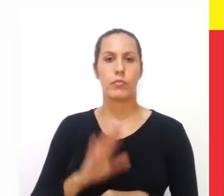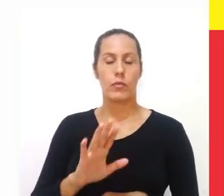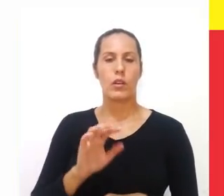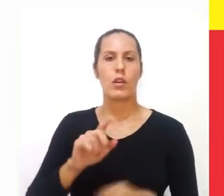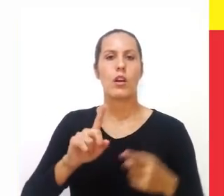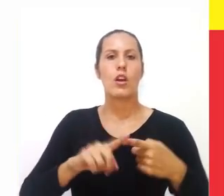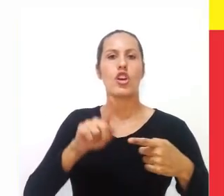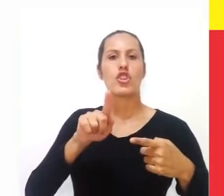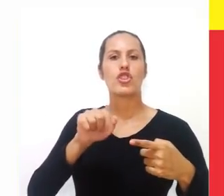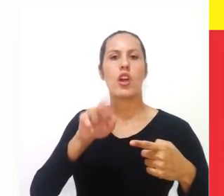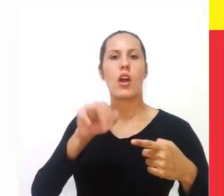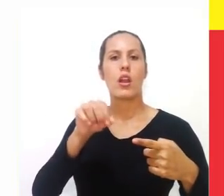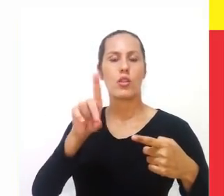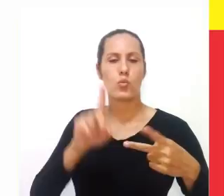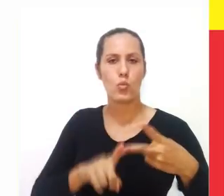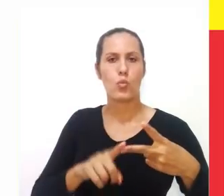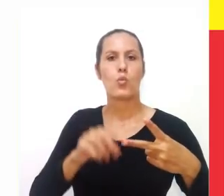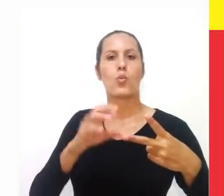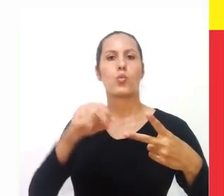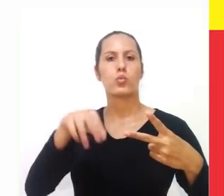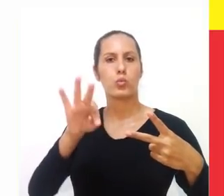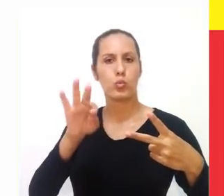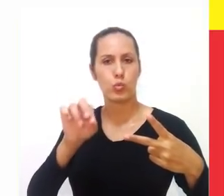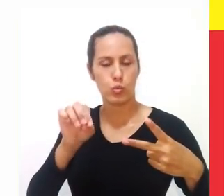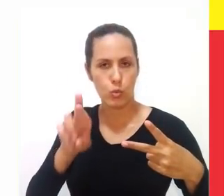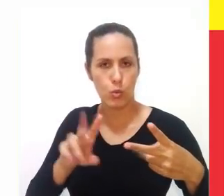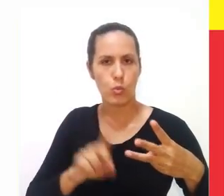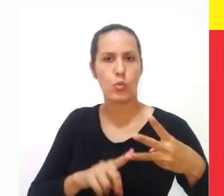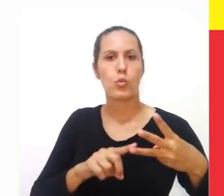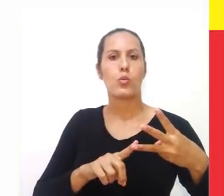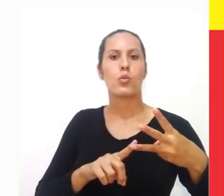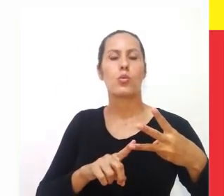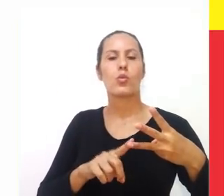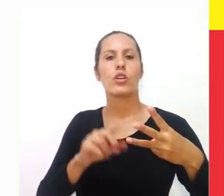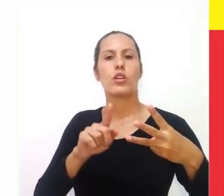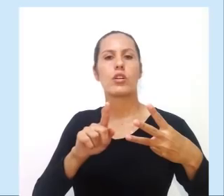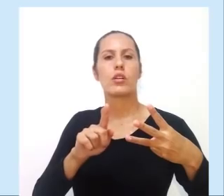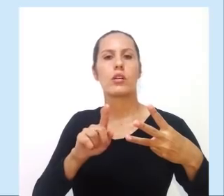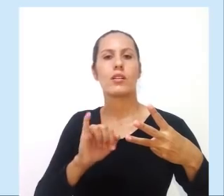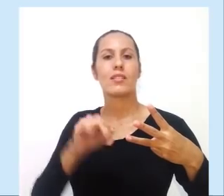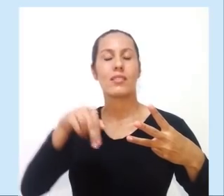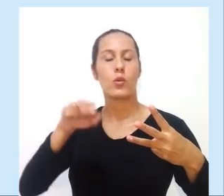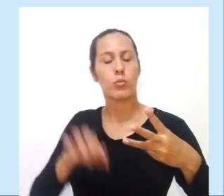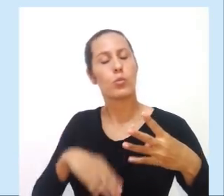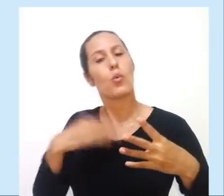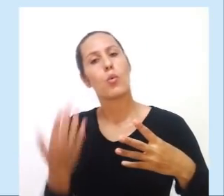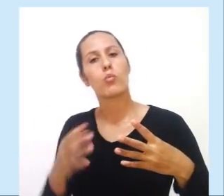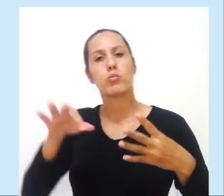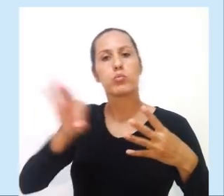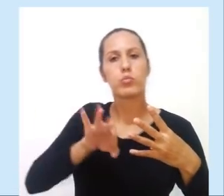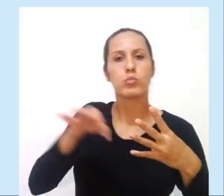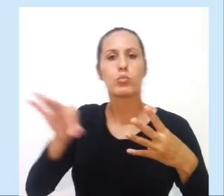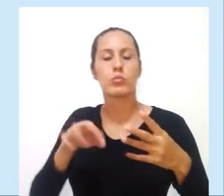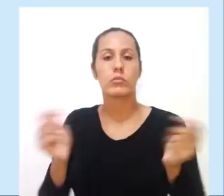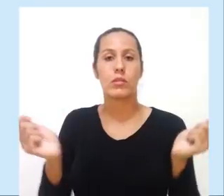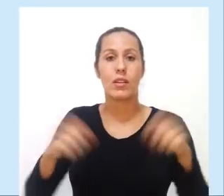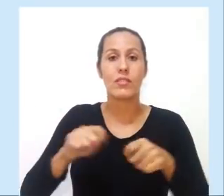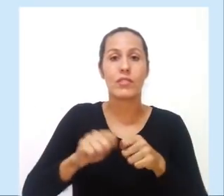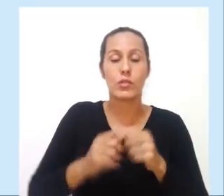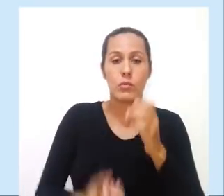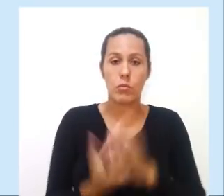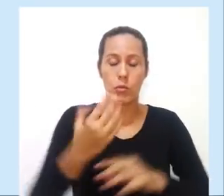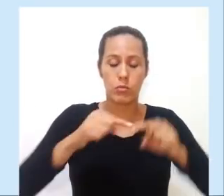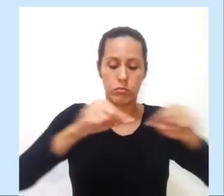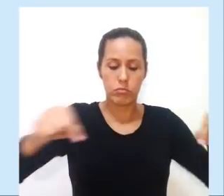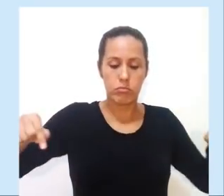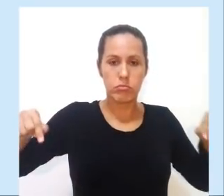Gerador, condutor, resistor, interruptor-chave, certo? Esses fazem parte de um circuito elétrico.